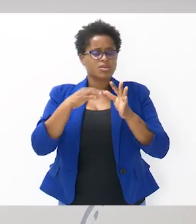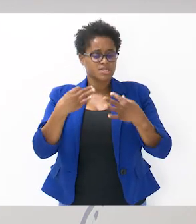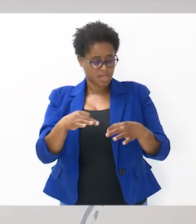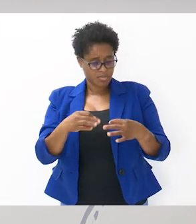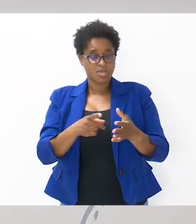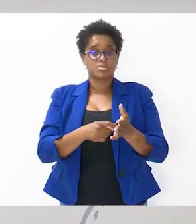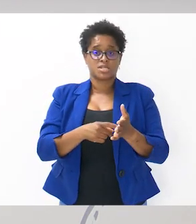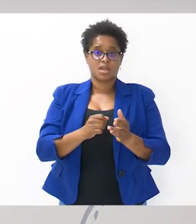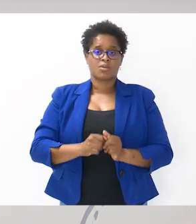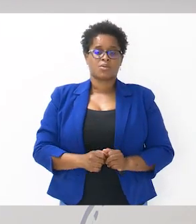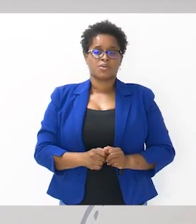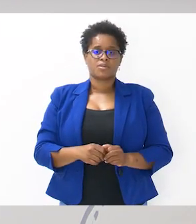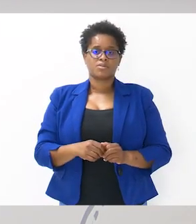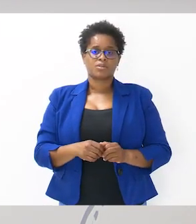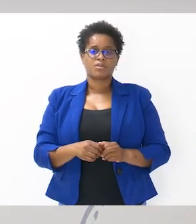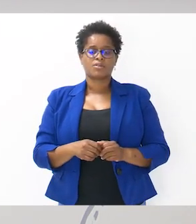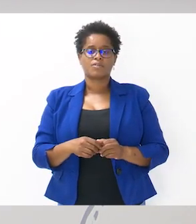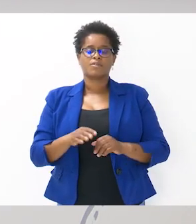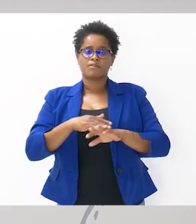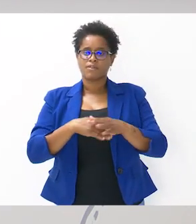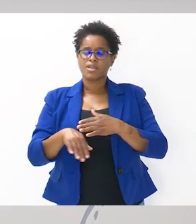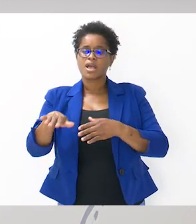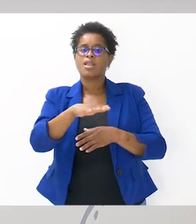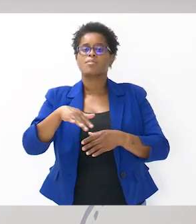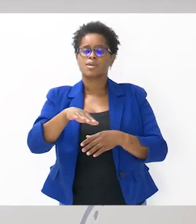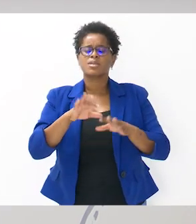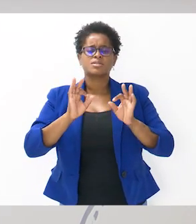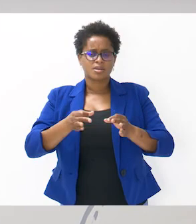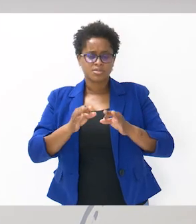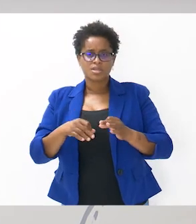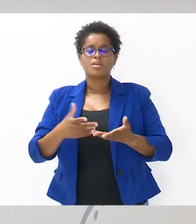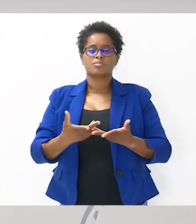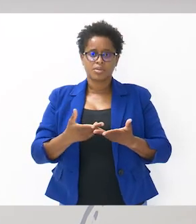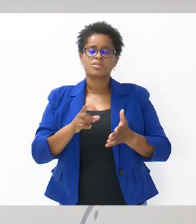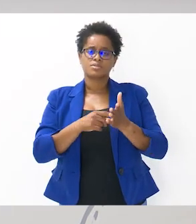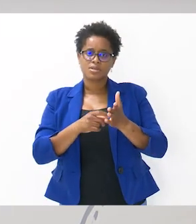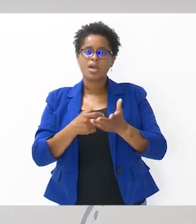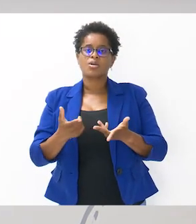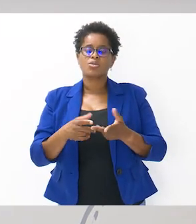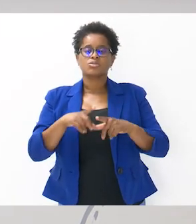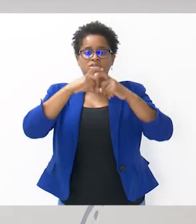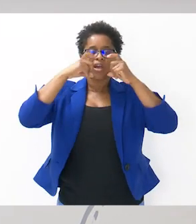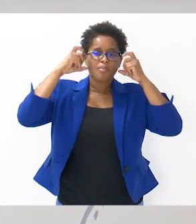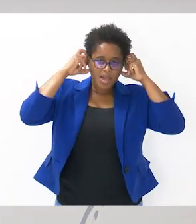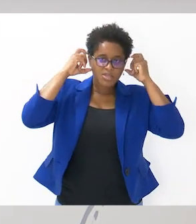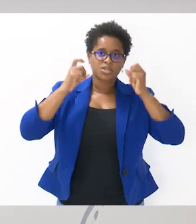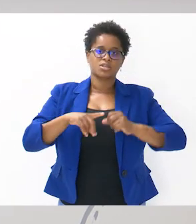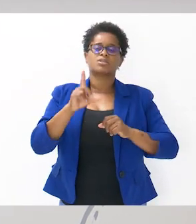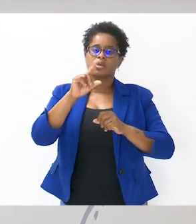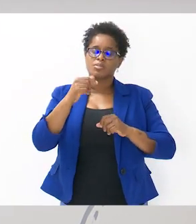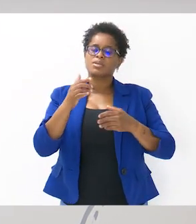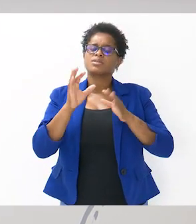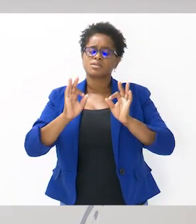sempre que necessário, façam a higienização sempre que necessário, usem as máscaras